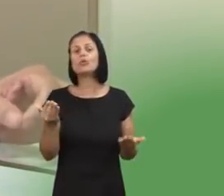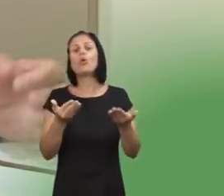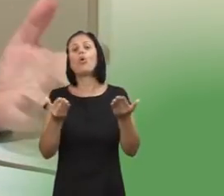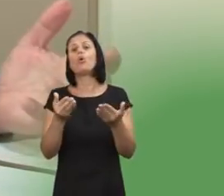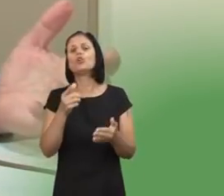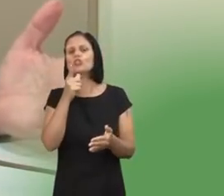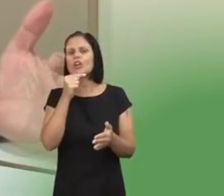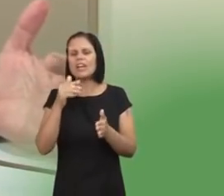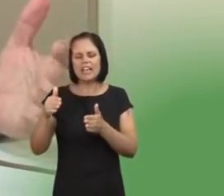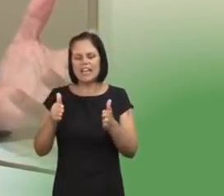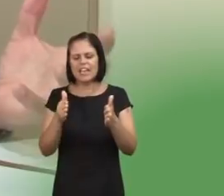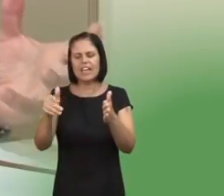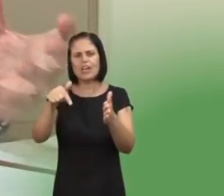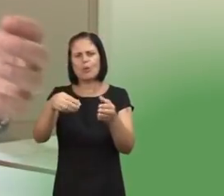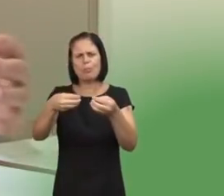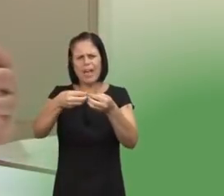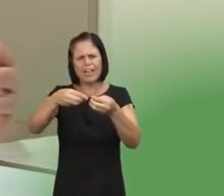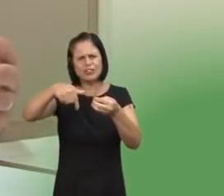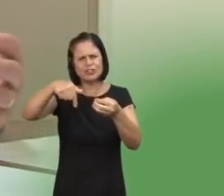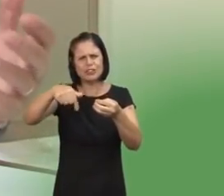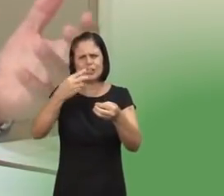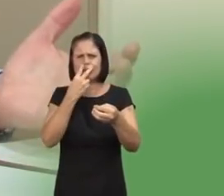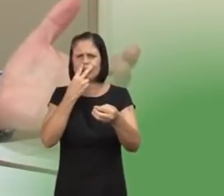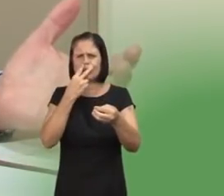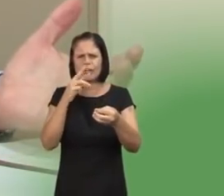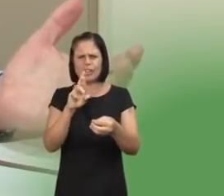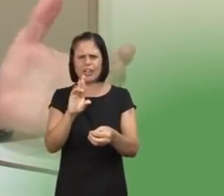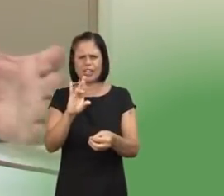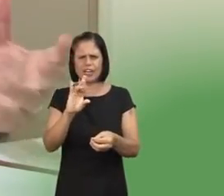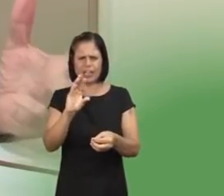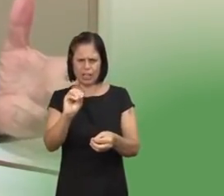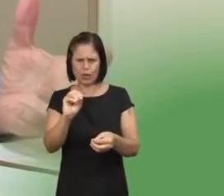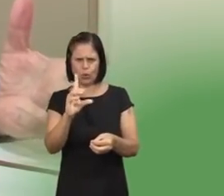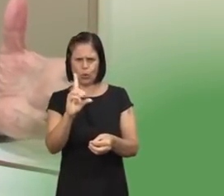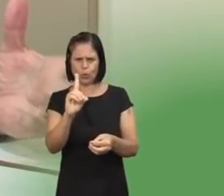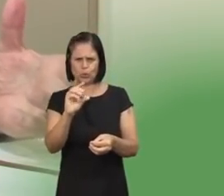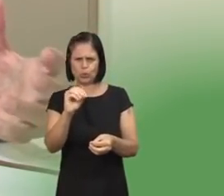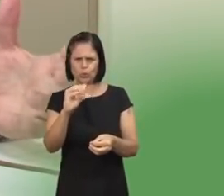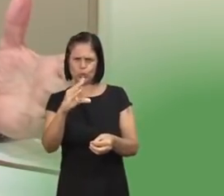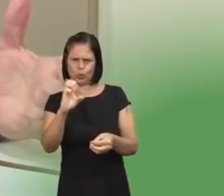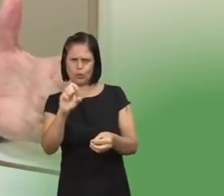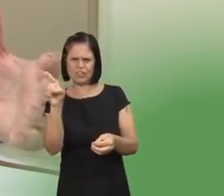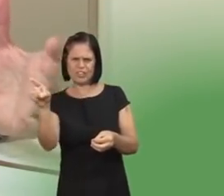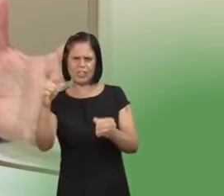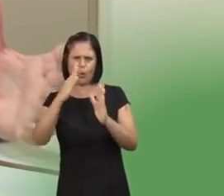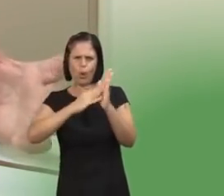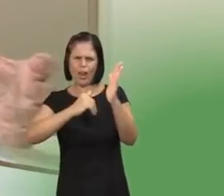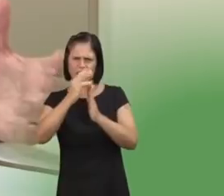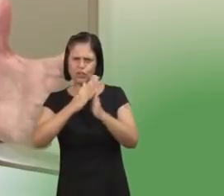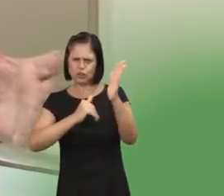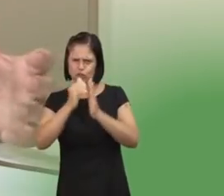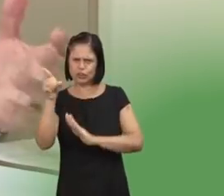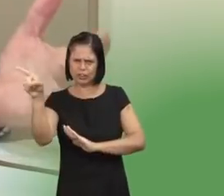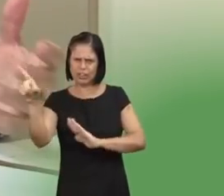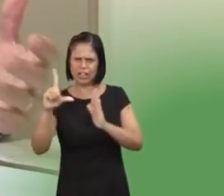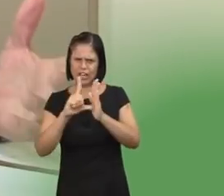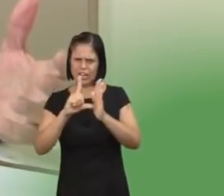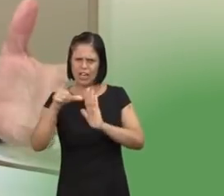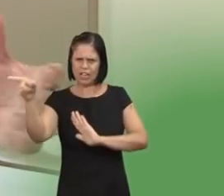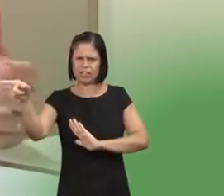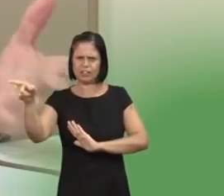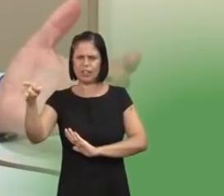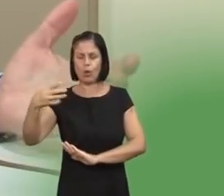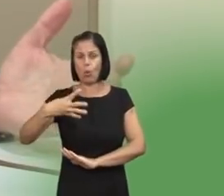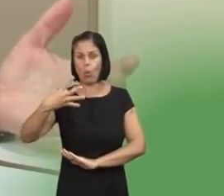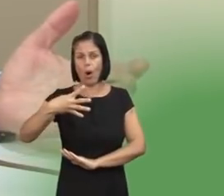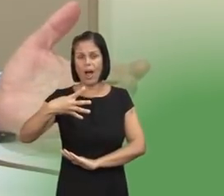quer ver hoje rios como esses que estão próximos de nós aqui, o Rio Doce é considerado pela ONU como o